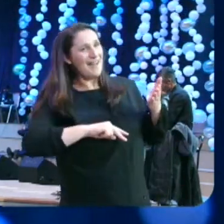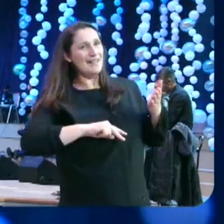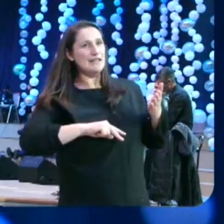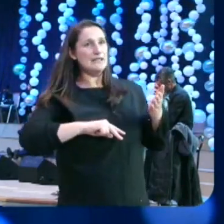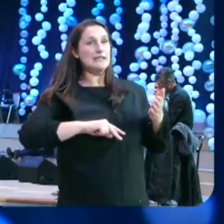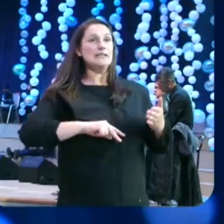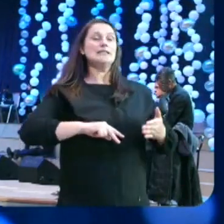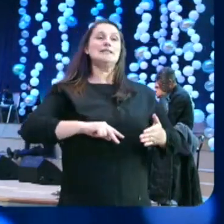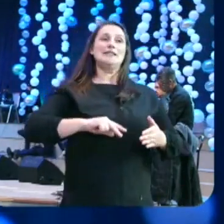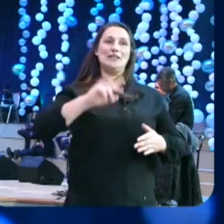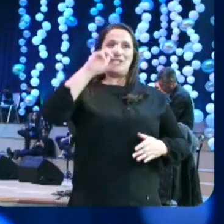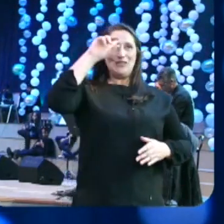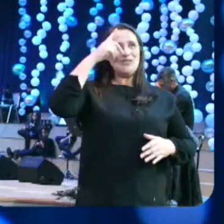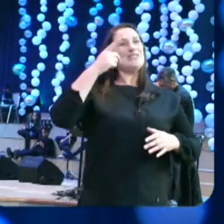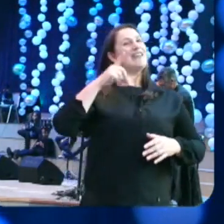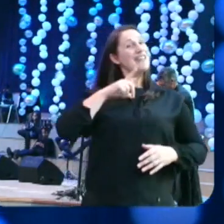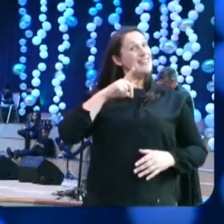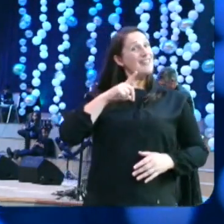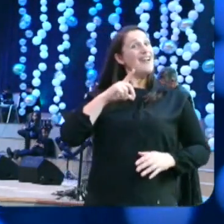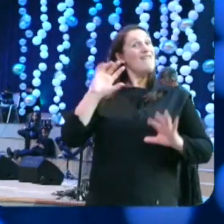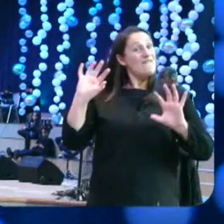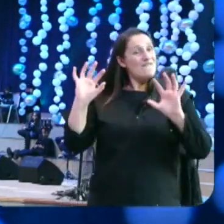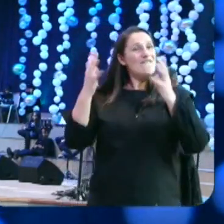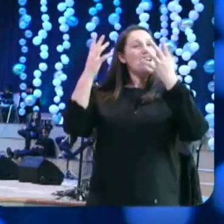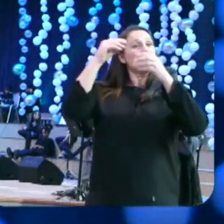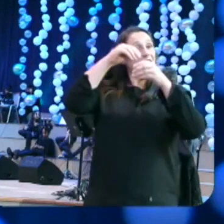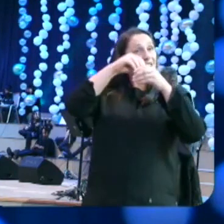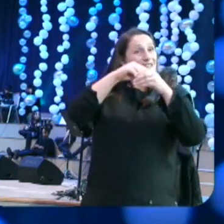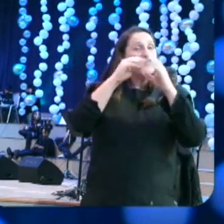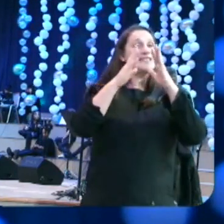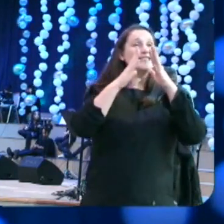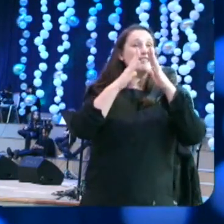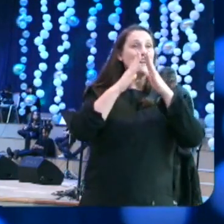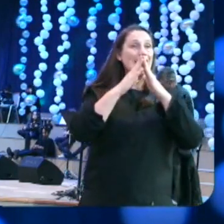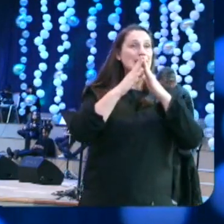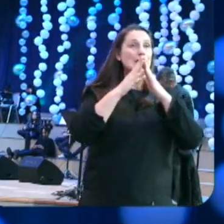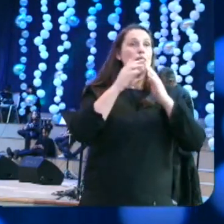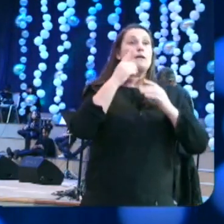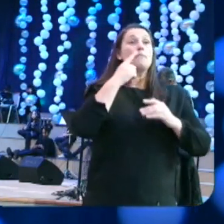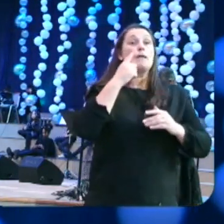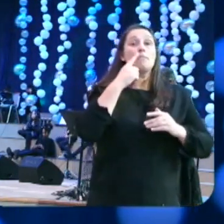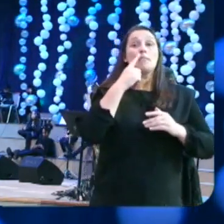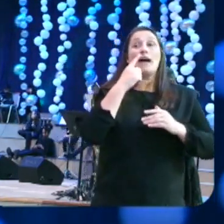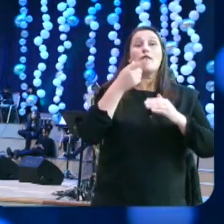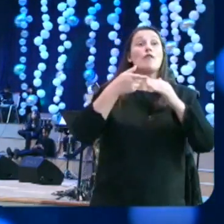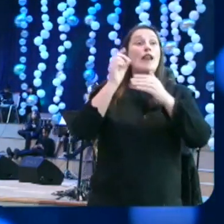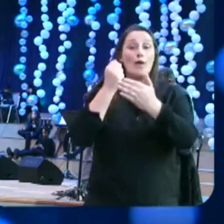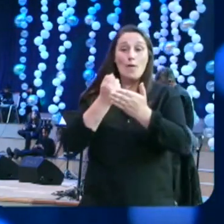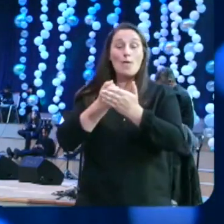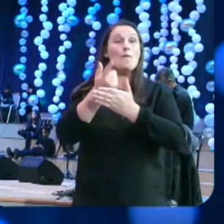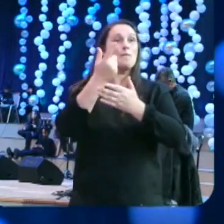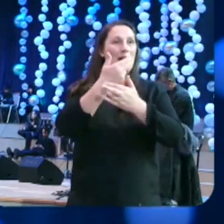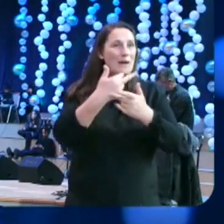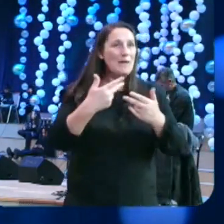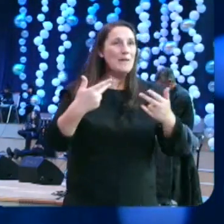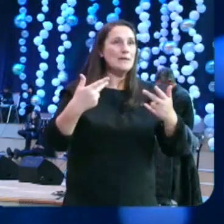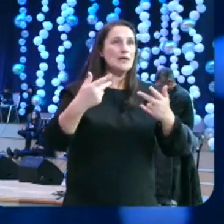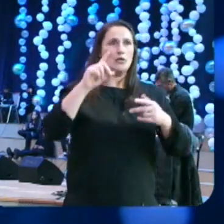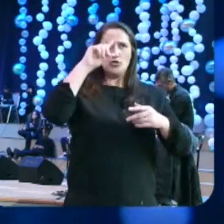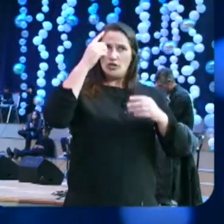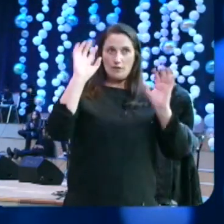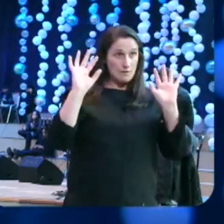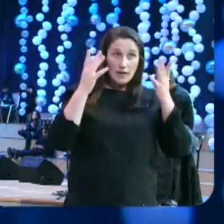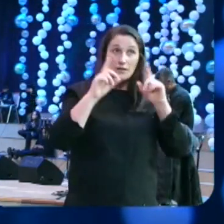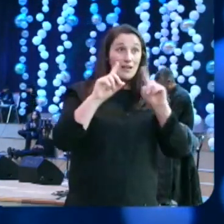E aí naquele dia teve festa lá em casa. Meu pai saiu, foi comprar as coisas. Não era dia de festa, mas